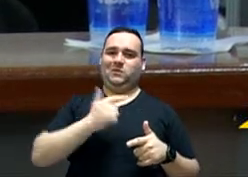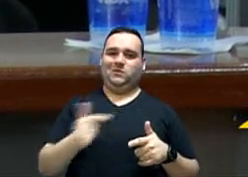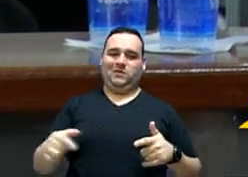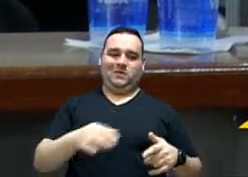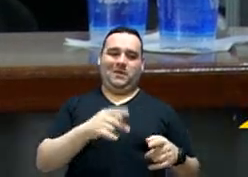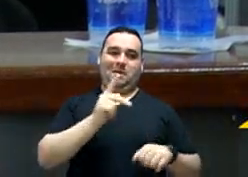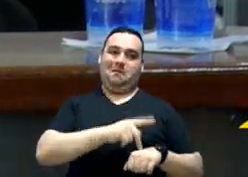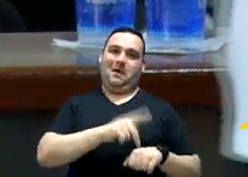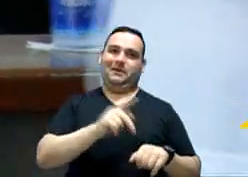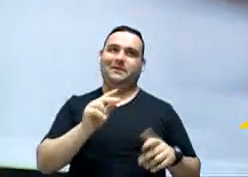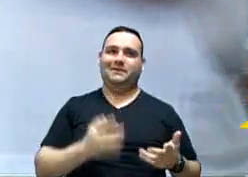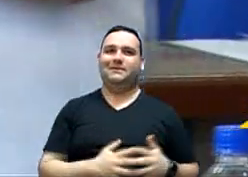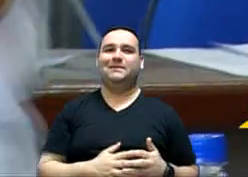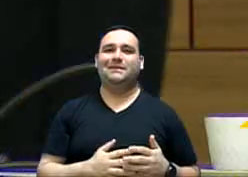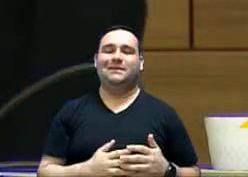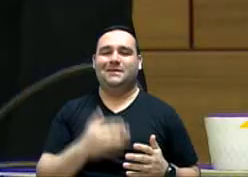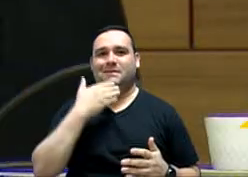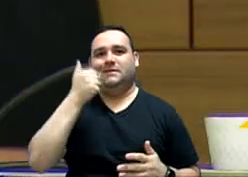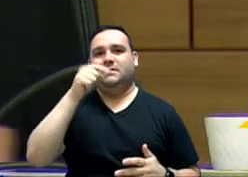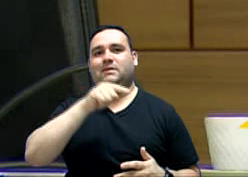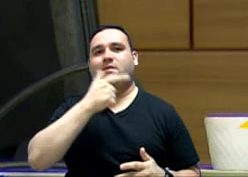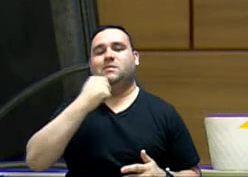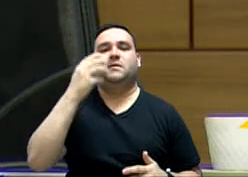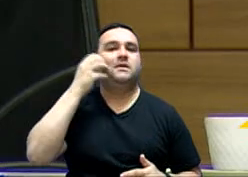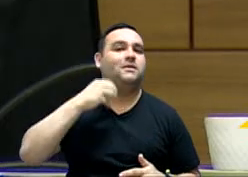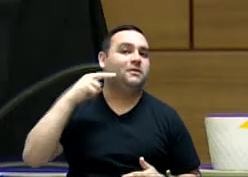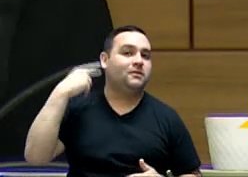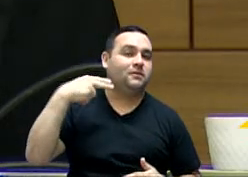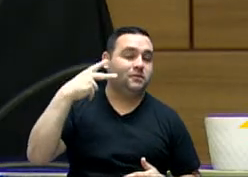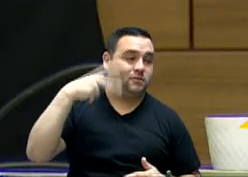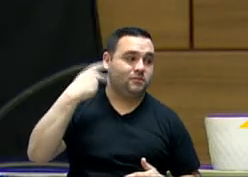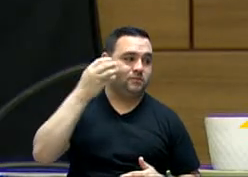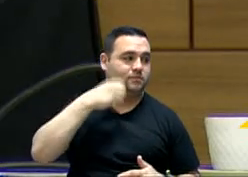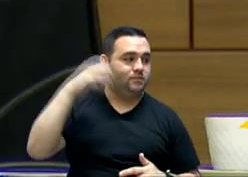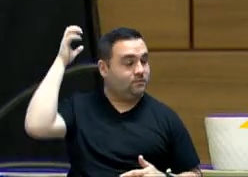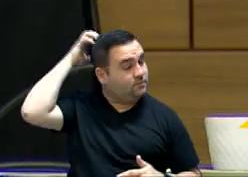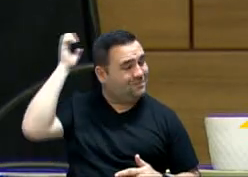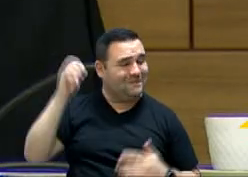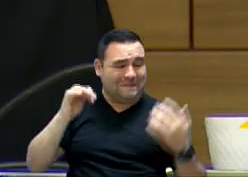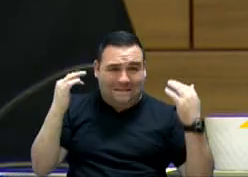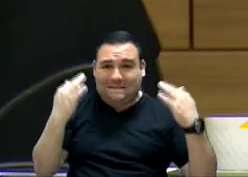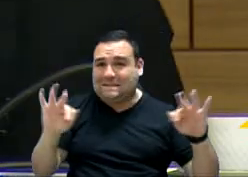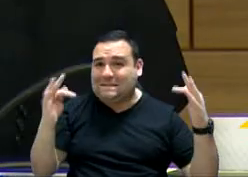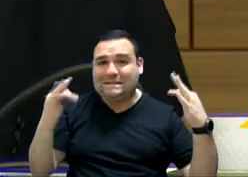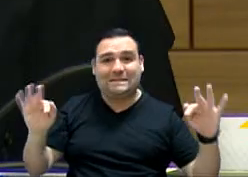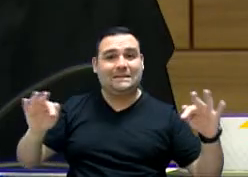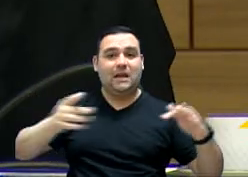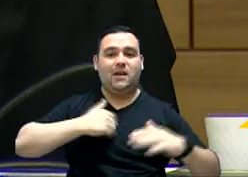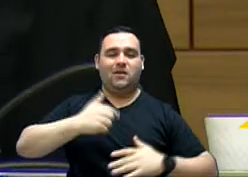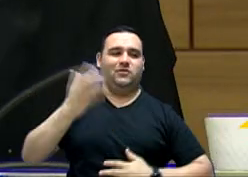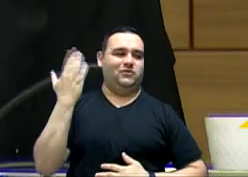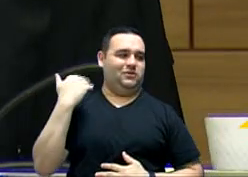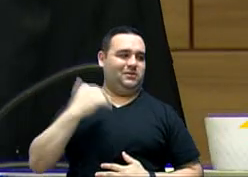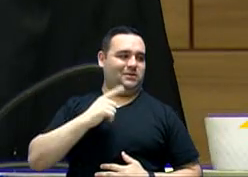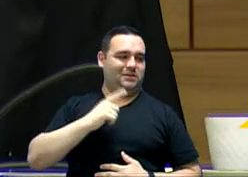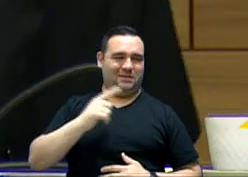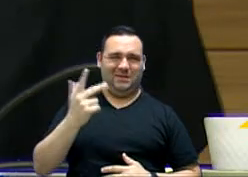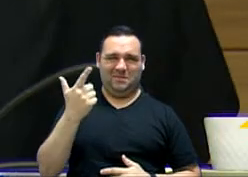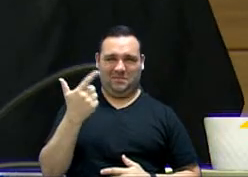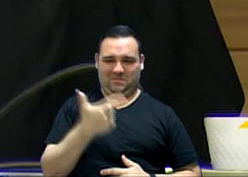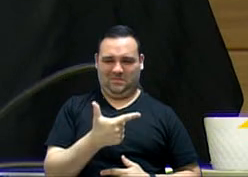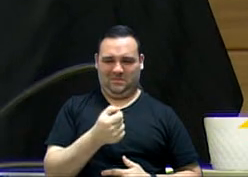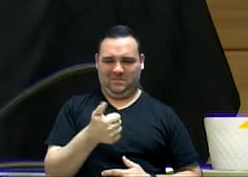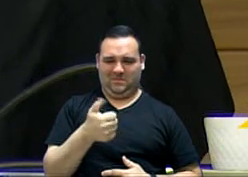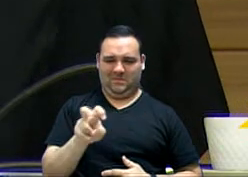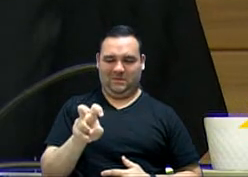Se Deus quiser. Melhoras aí para o vereador Pérez. É uma dor insuportável mesmo. Passei por esse procedimento também em